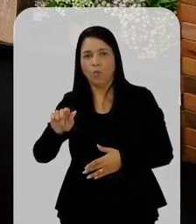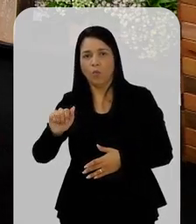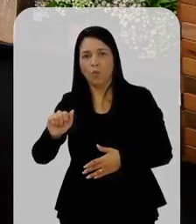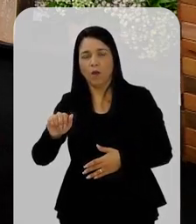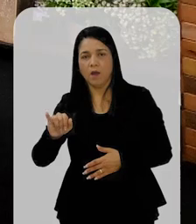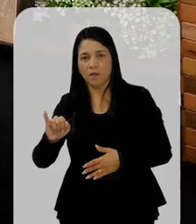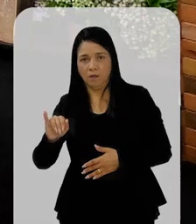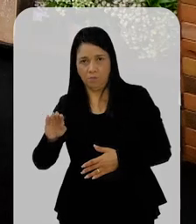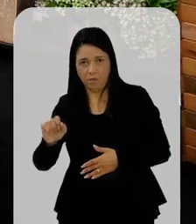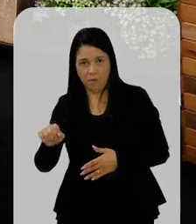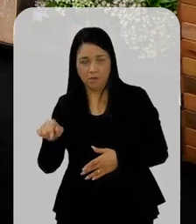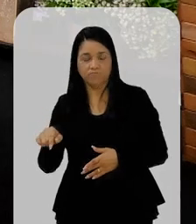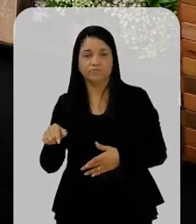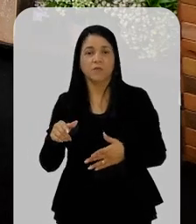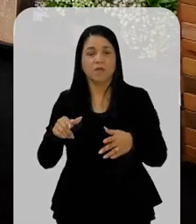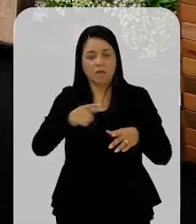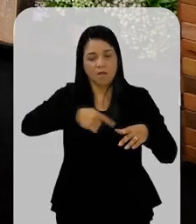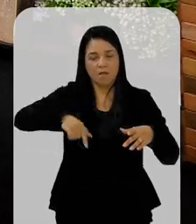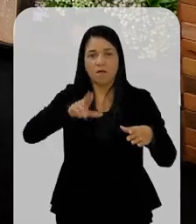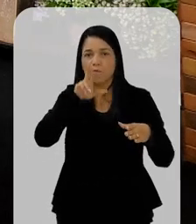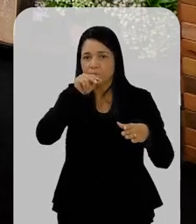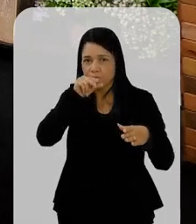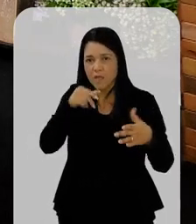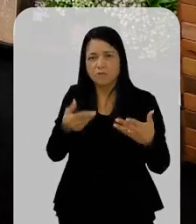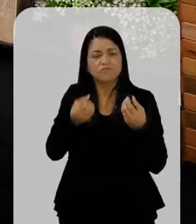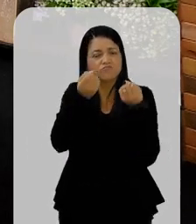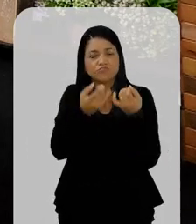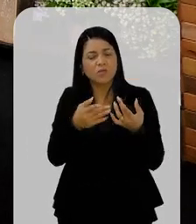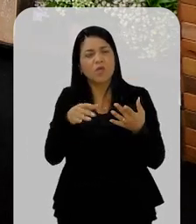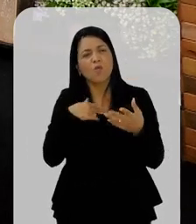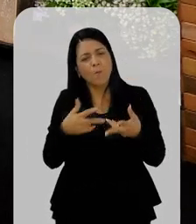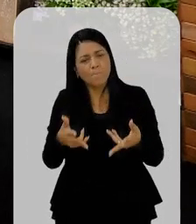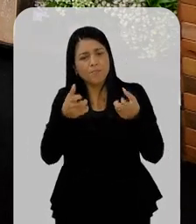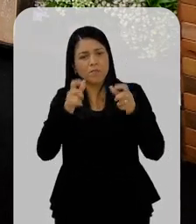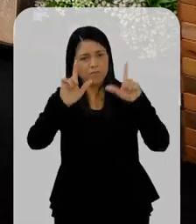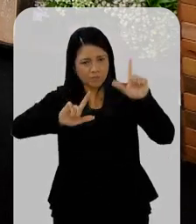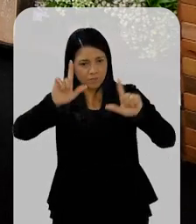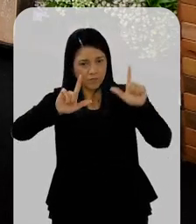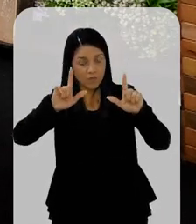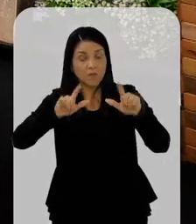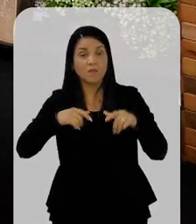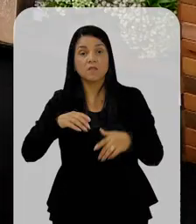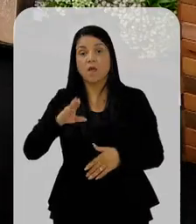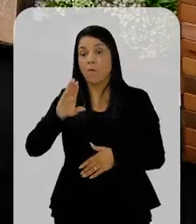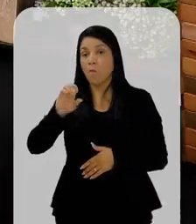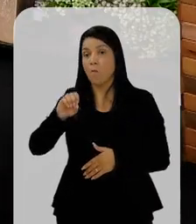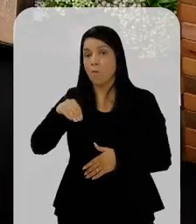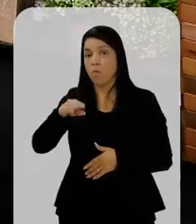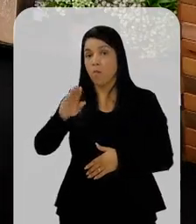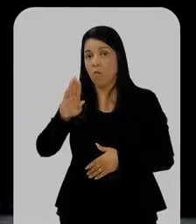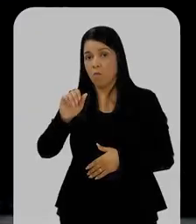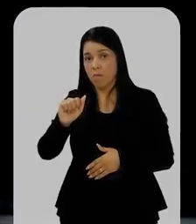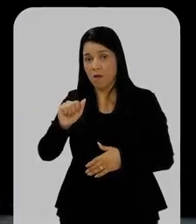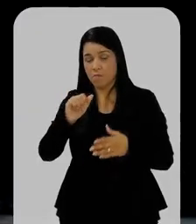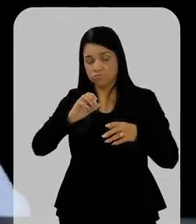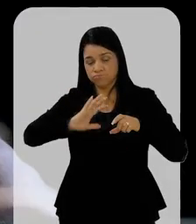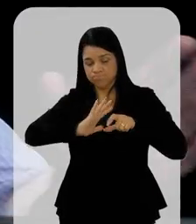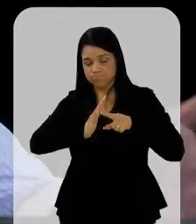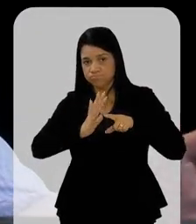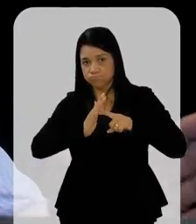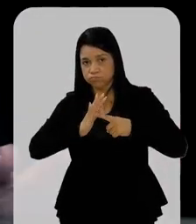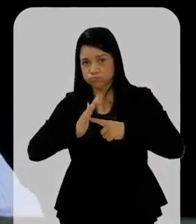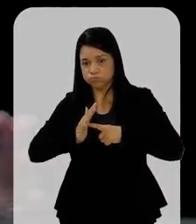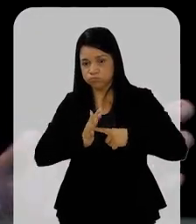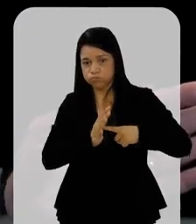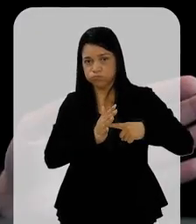atingidos ali. eu quero fazer. Eu vi que tem uma. Eu vi que tipo, uma das medidas que eu vi no noticiário, por exemplo, era a questão das bombas, né? Que retornava com essa